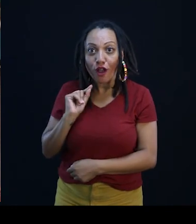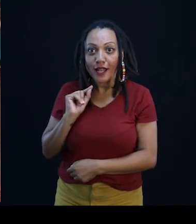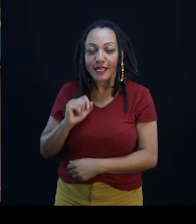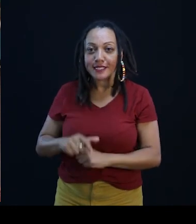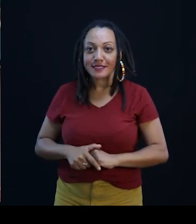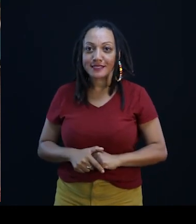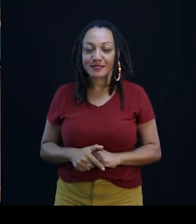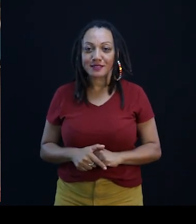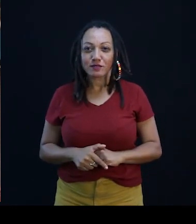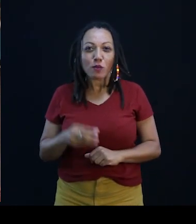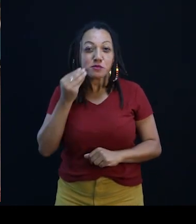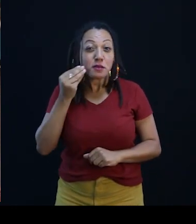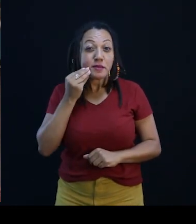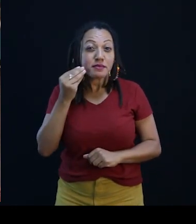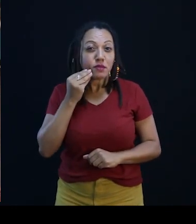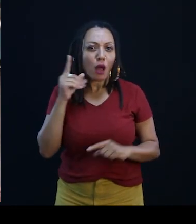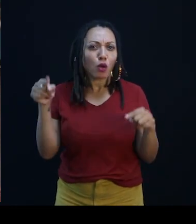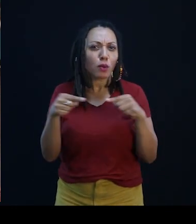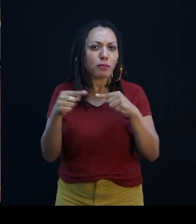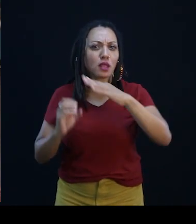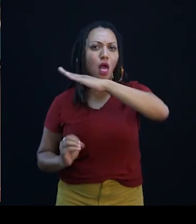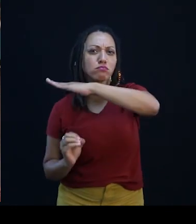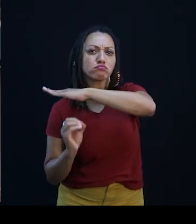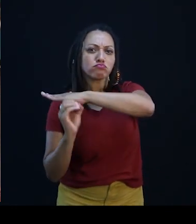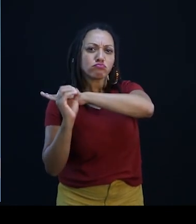vamos experimentar.